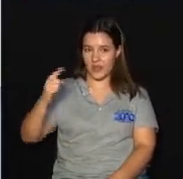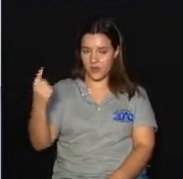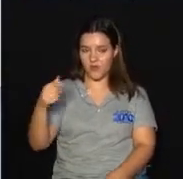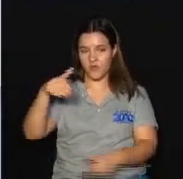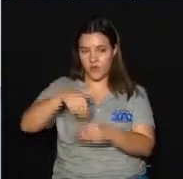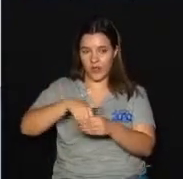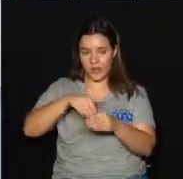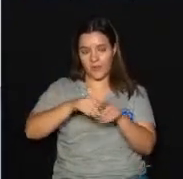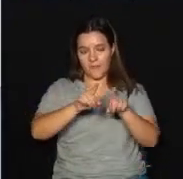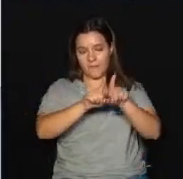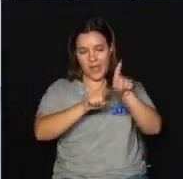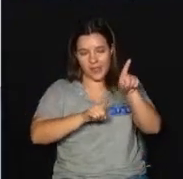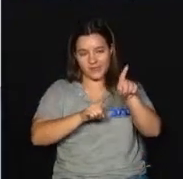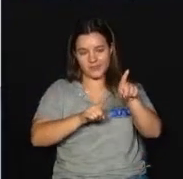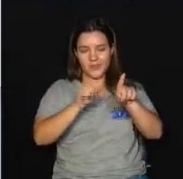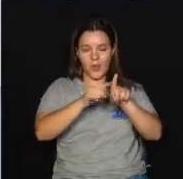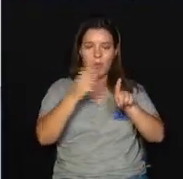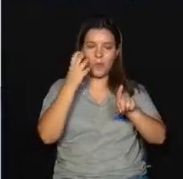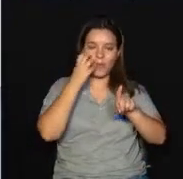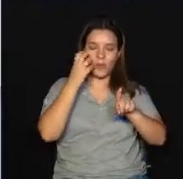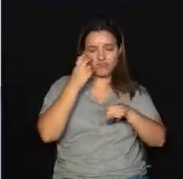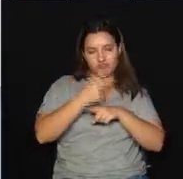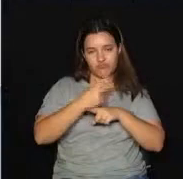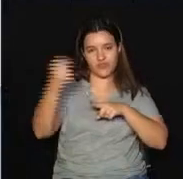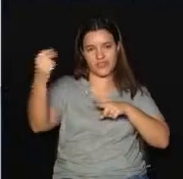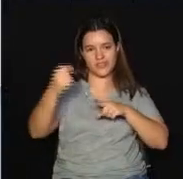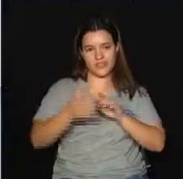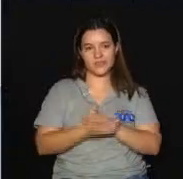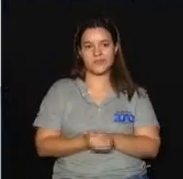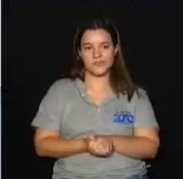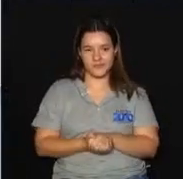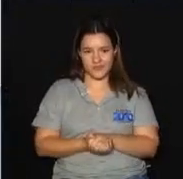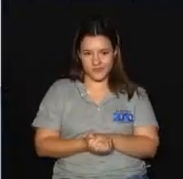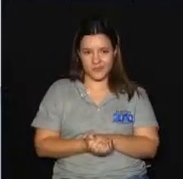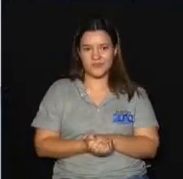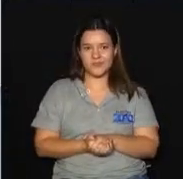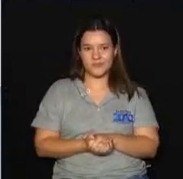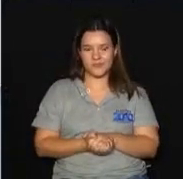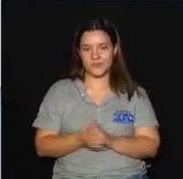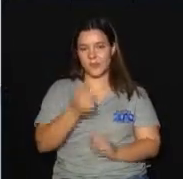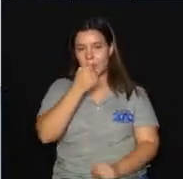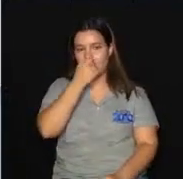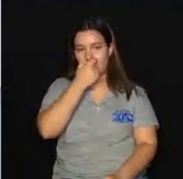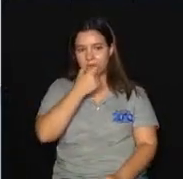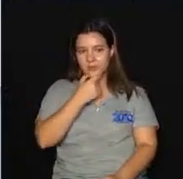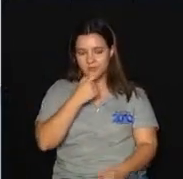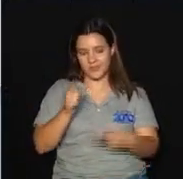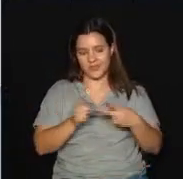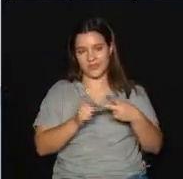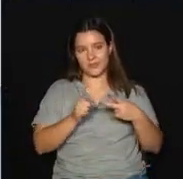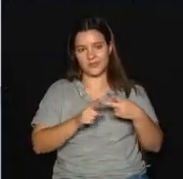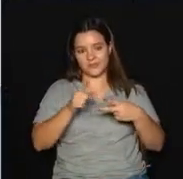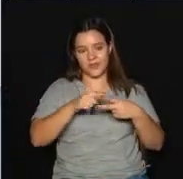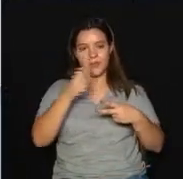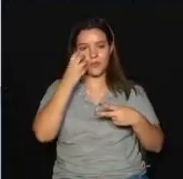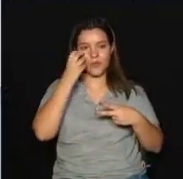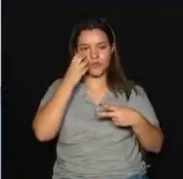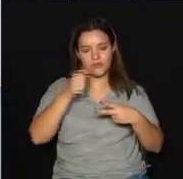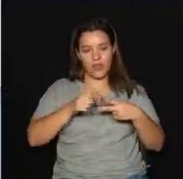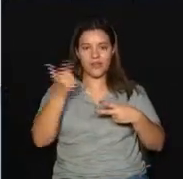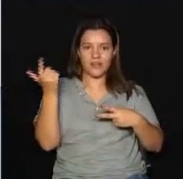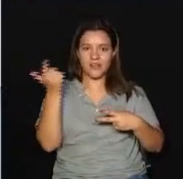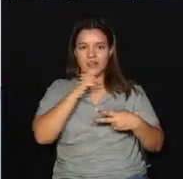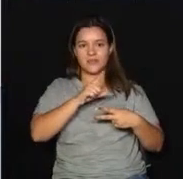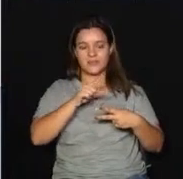946.801 votos é a diferença neste momento do Bruno Covas para o Guilherme Boulos, eleito na cidade de